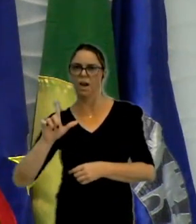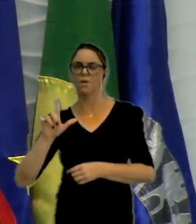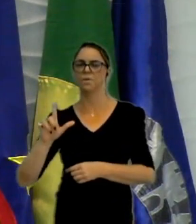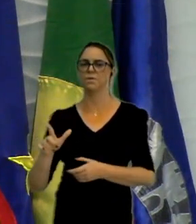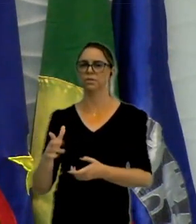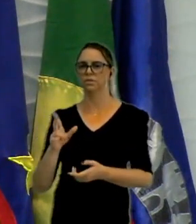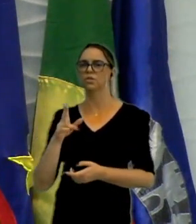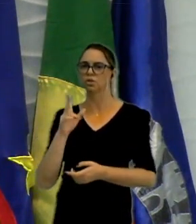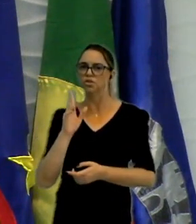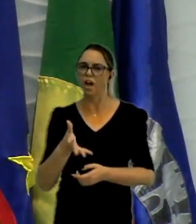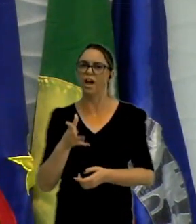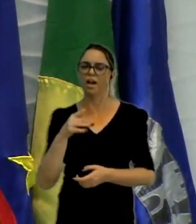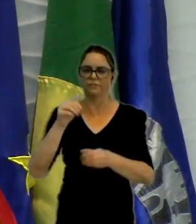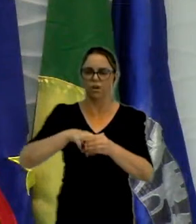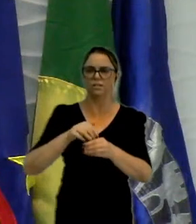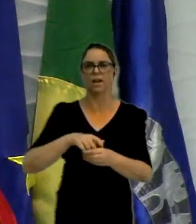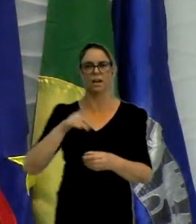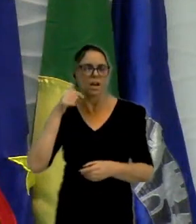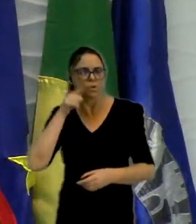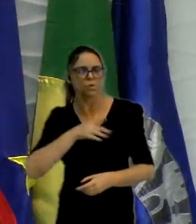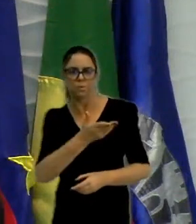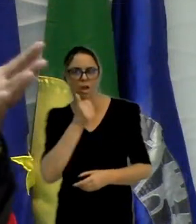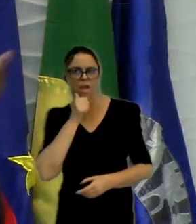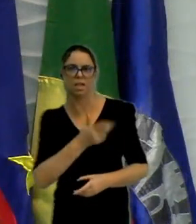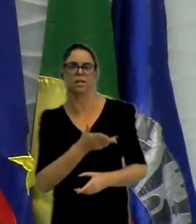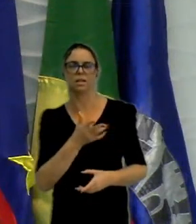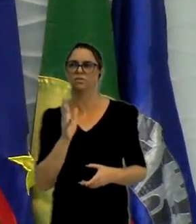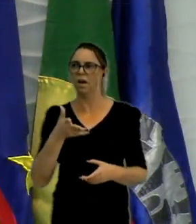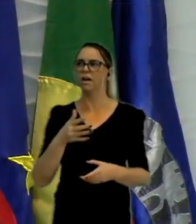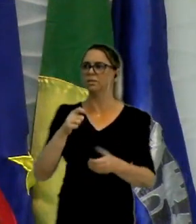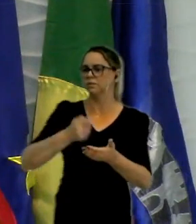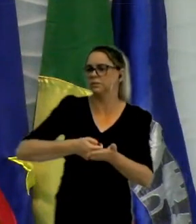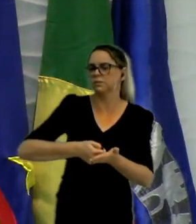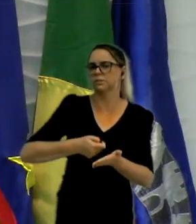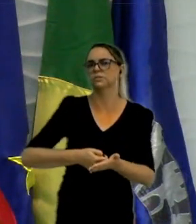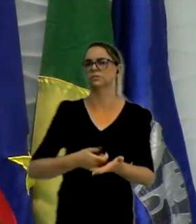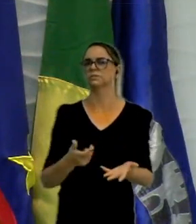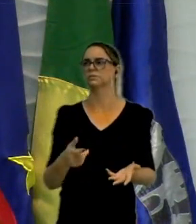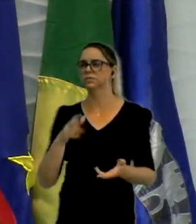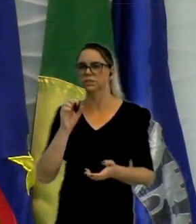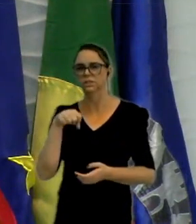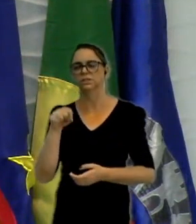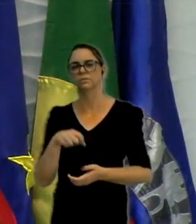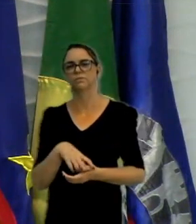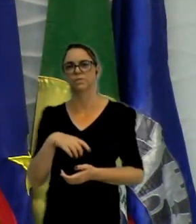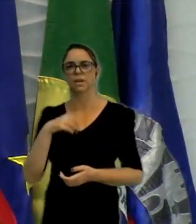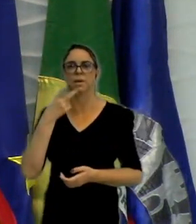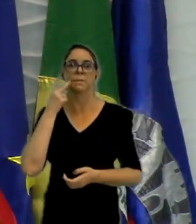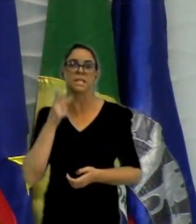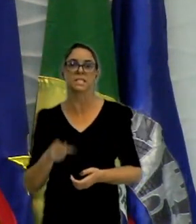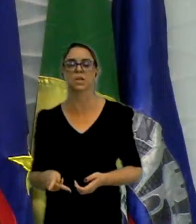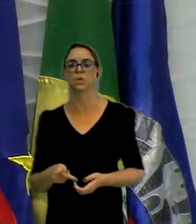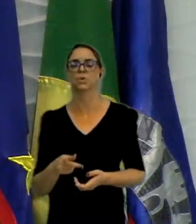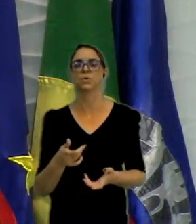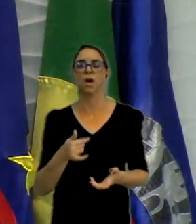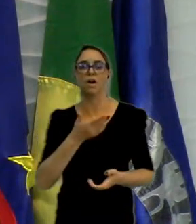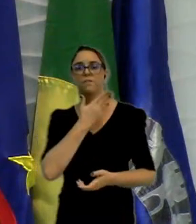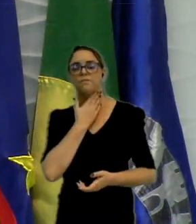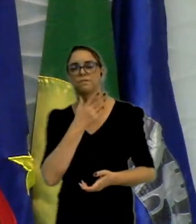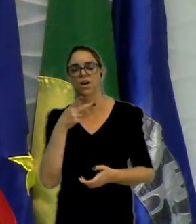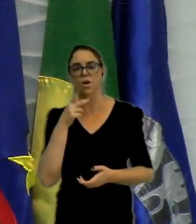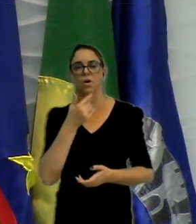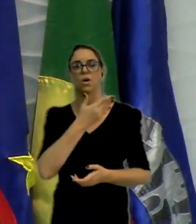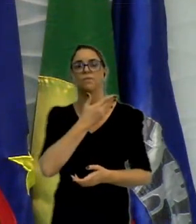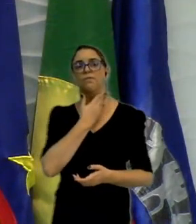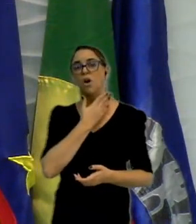nela que vamos deixar de cobrar. O vereador aqui, Evandro Marinho, vem dizer que não tem a voz do Agreste, a deputada